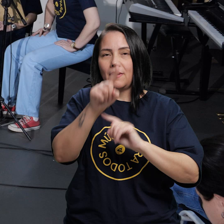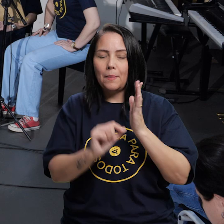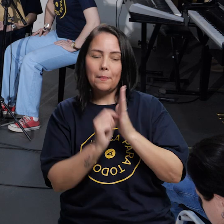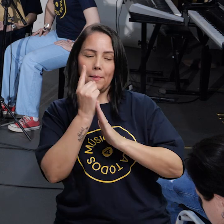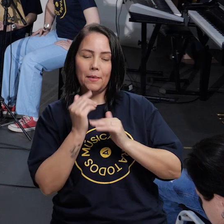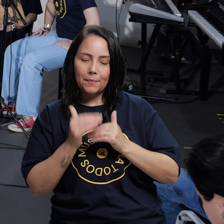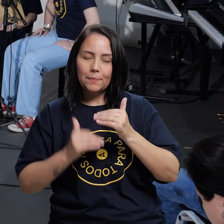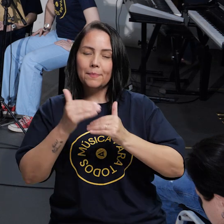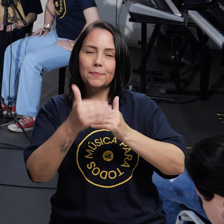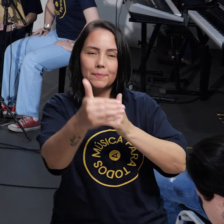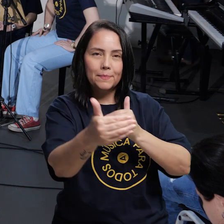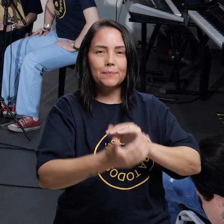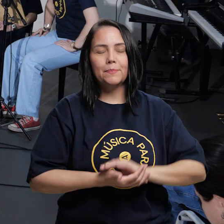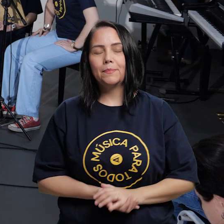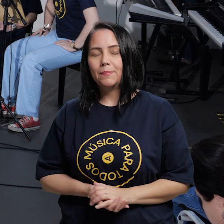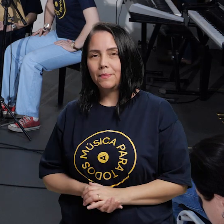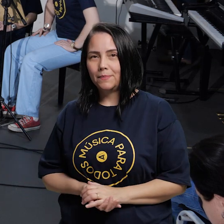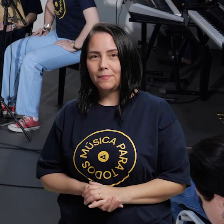é o primeiro passo, né, para isso, né.